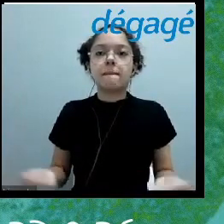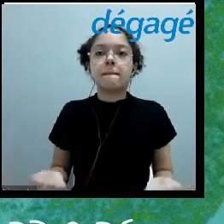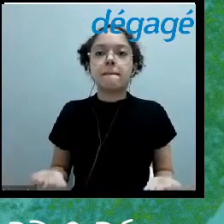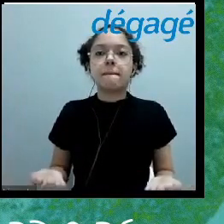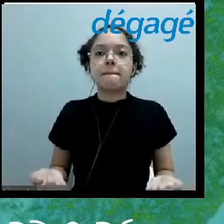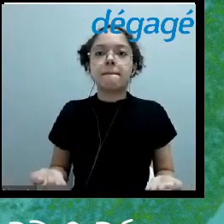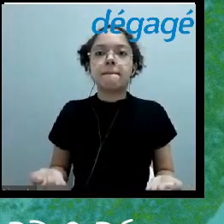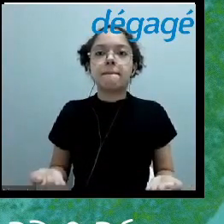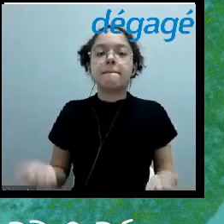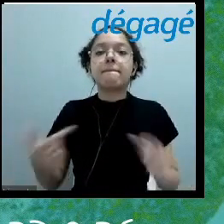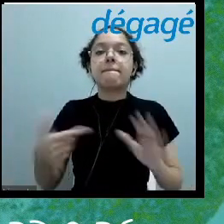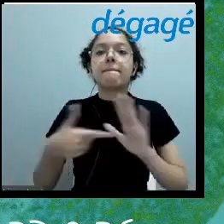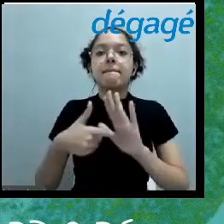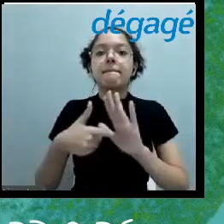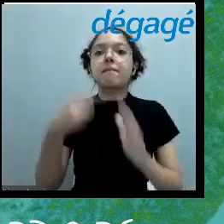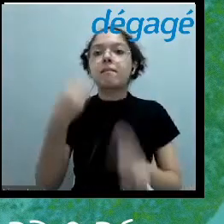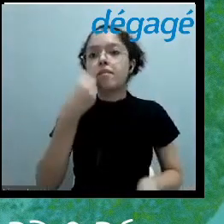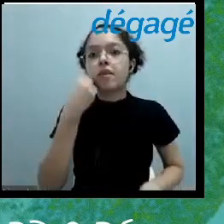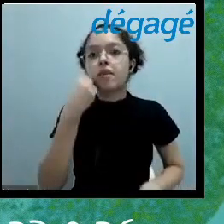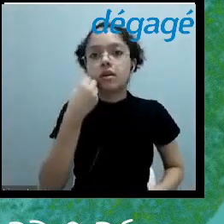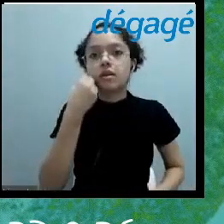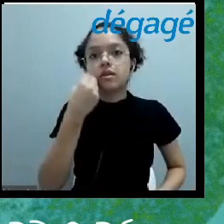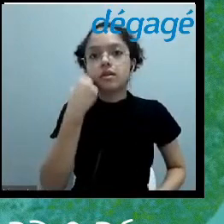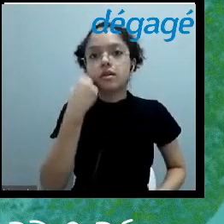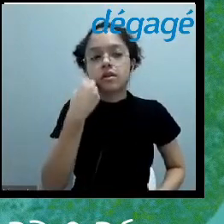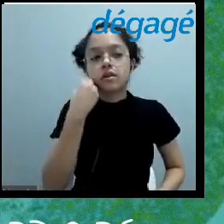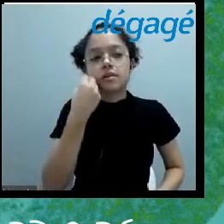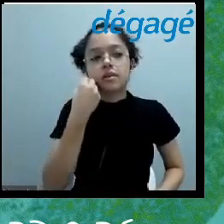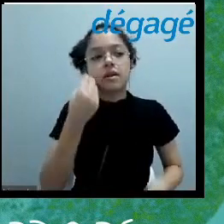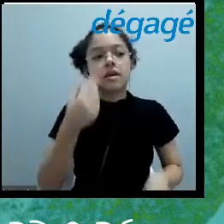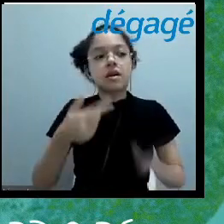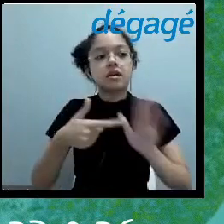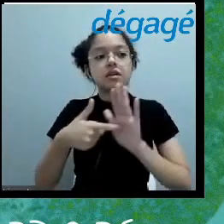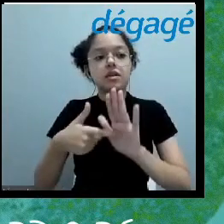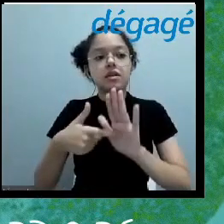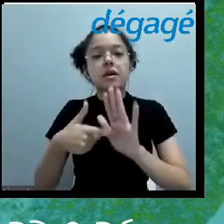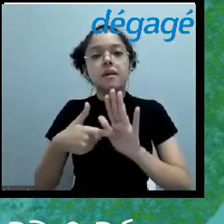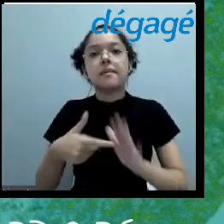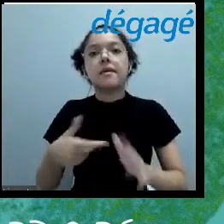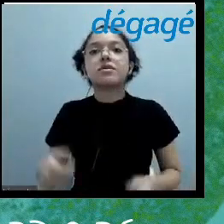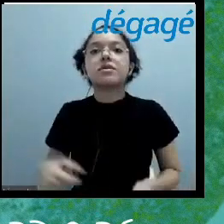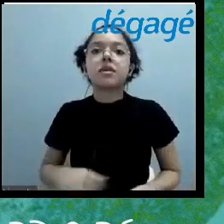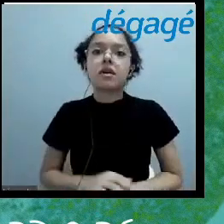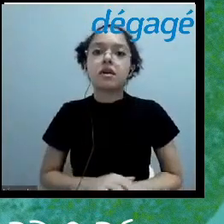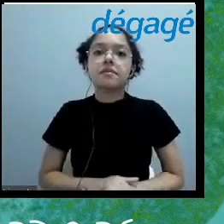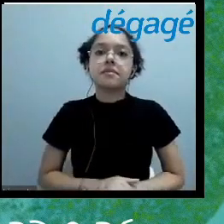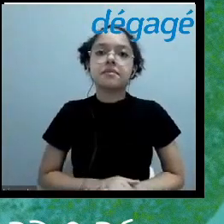contar aqui ainda, né? Estou aberta a algum tipo de pergunta, interação, mas